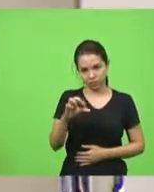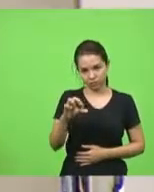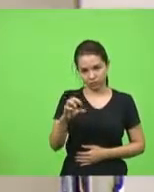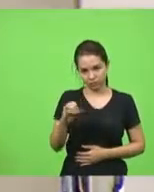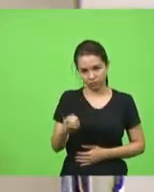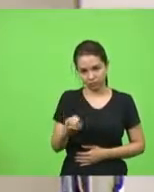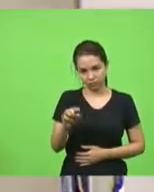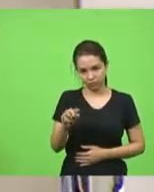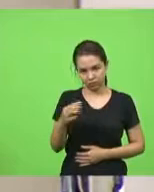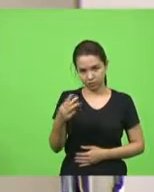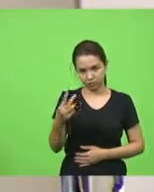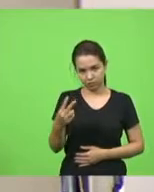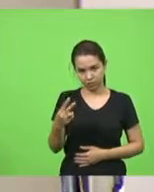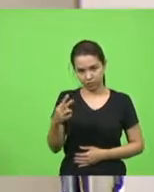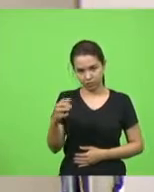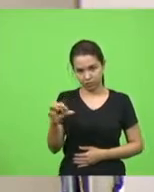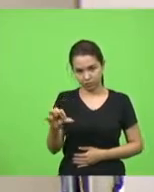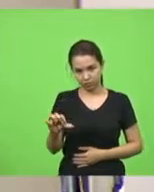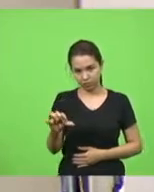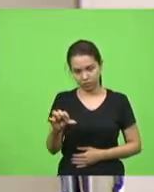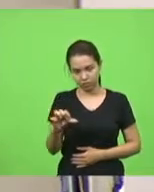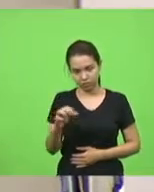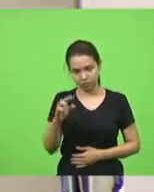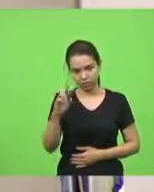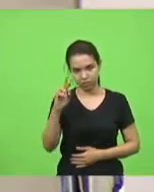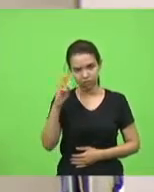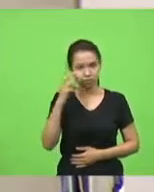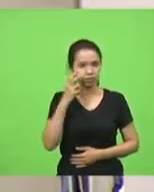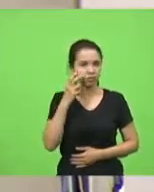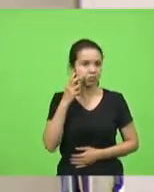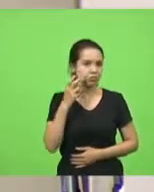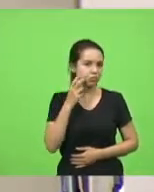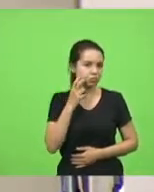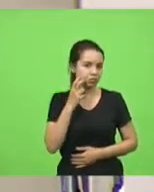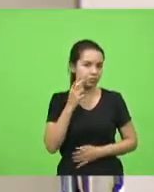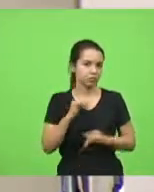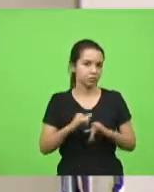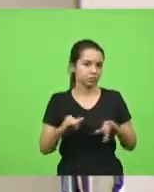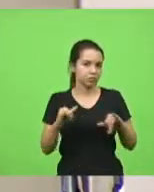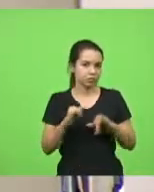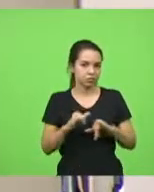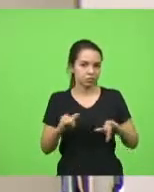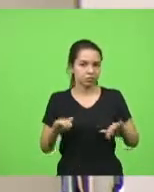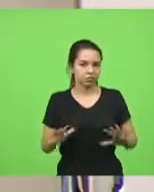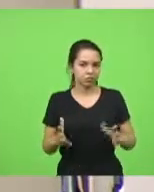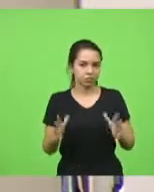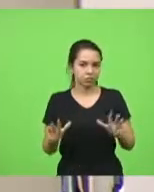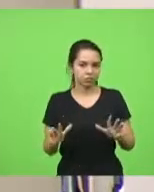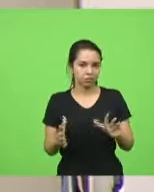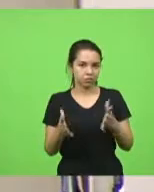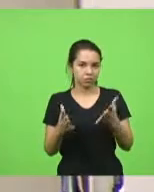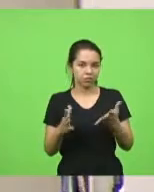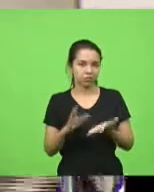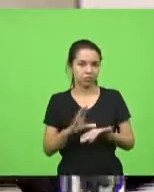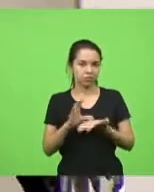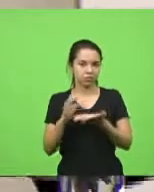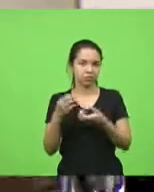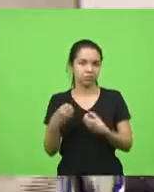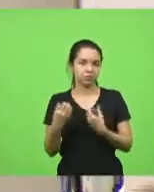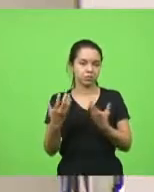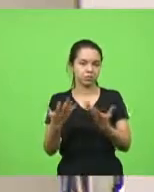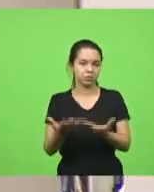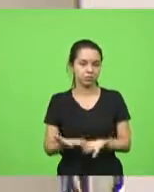290.3/2019, autor deputado Luiz Fernando Vampiro, dispõe sobre a campanha de conscientização e incentivo à doação de cabelos destinados às pessoas